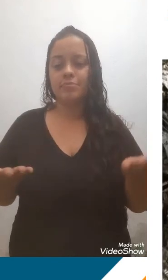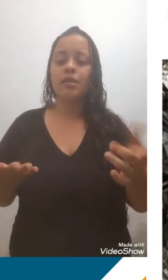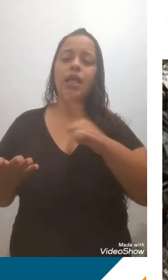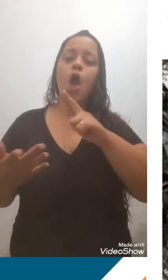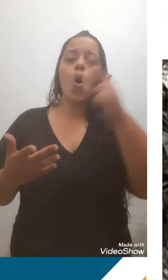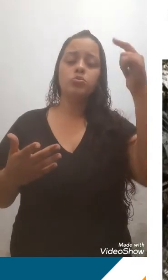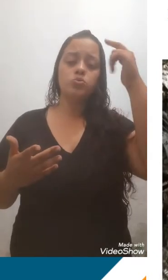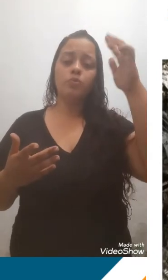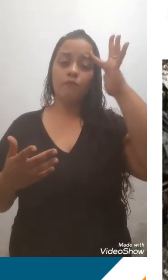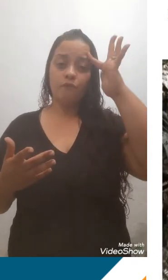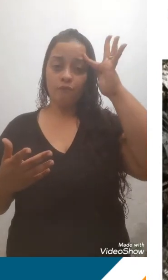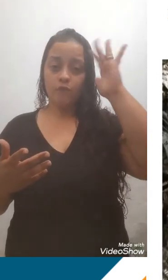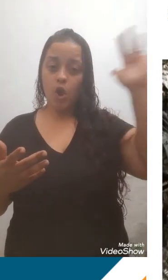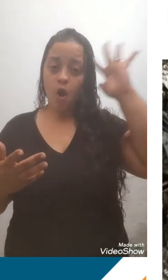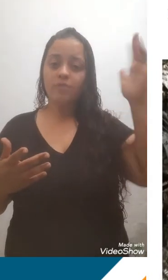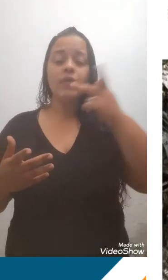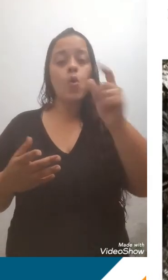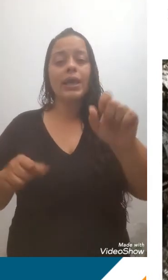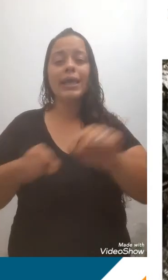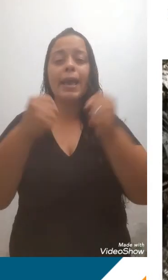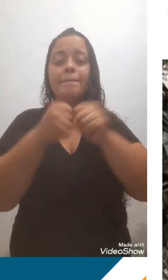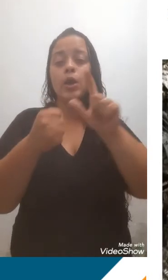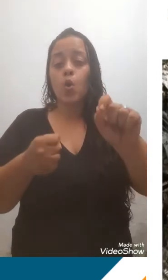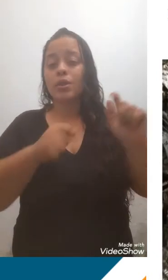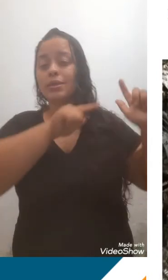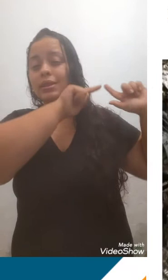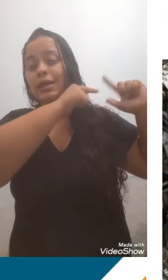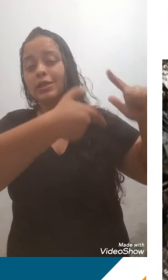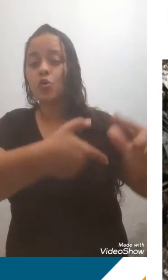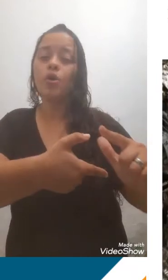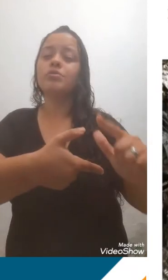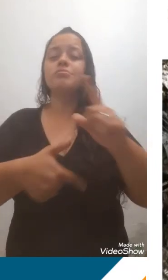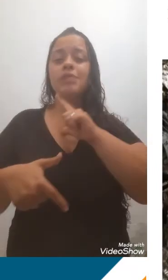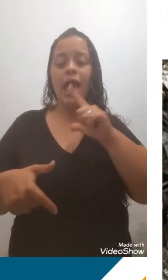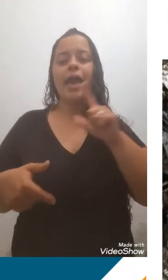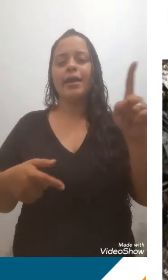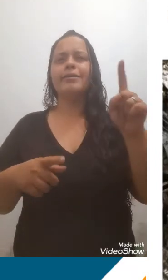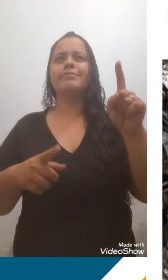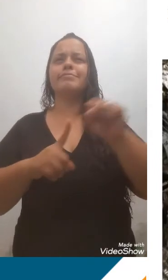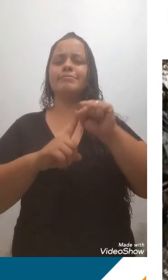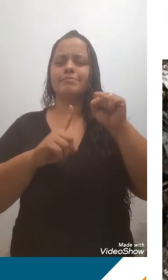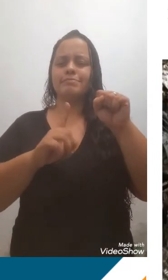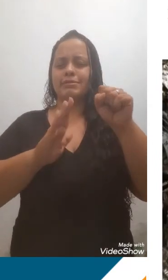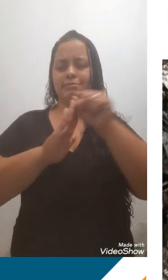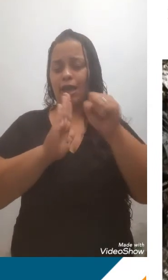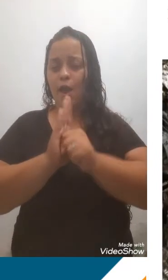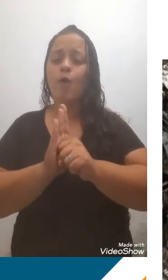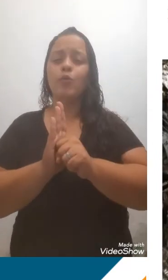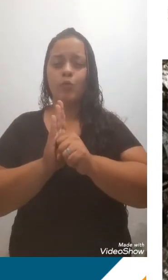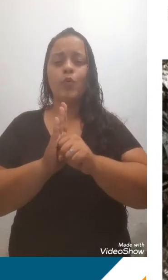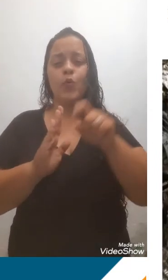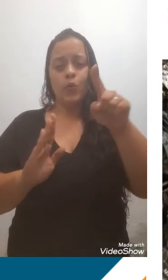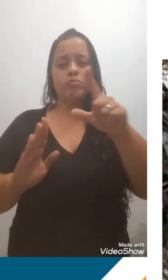máquinas representavam a quebra de uma série de tradições já há muitos séculos estabelecidas, tradições familiares